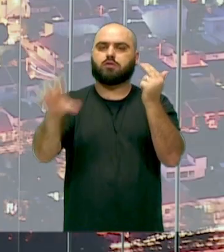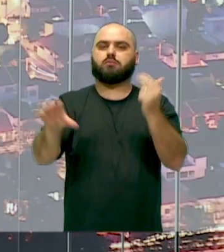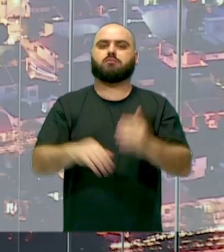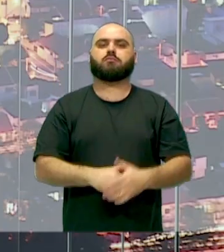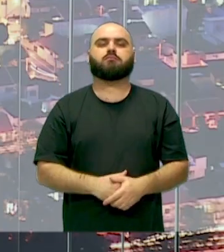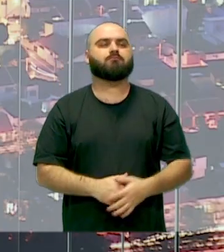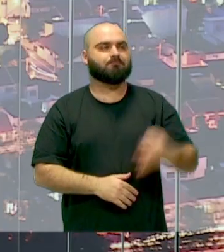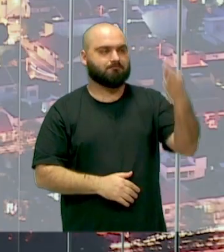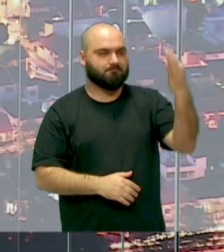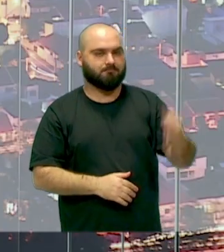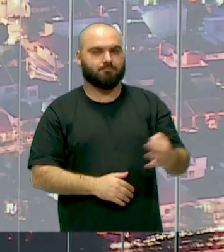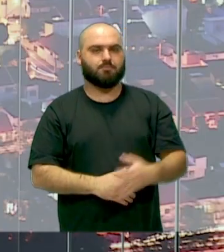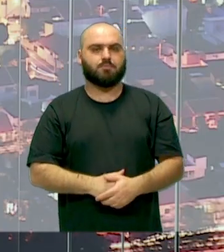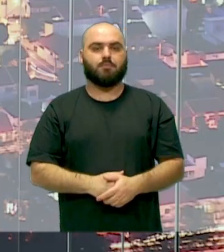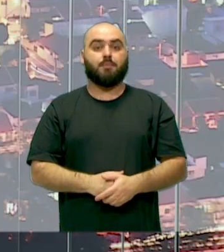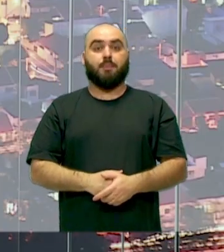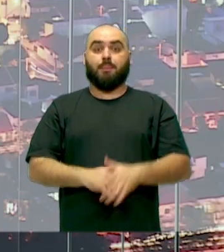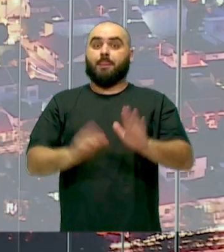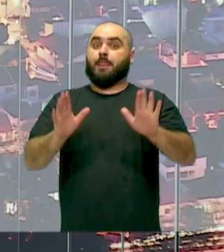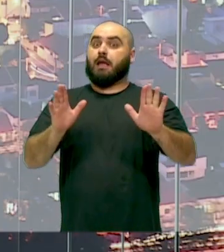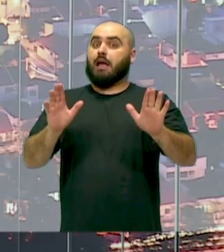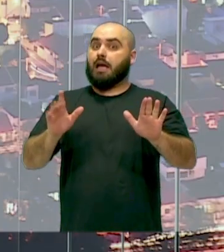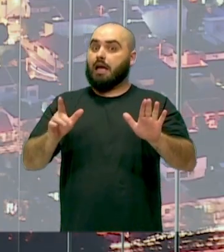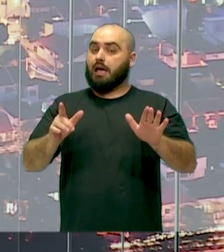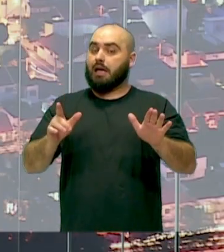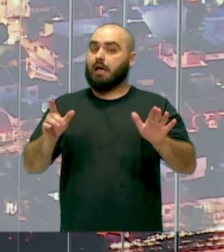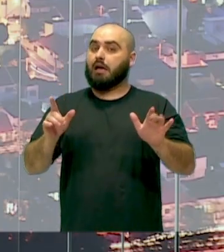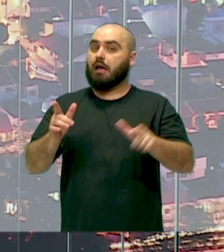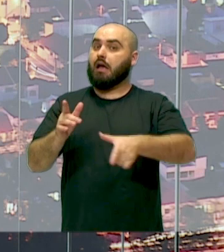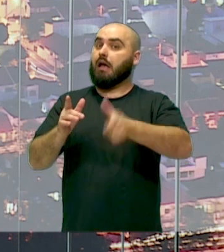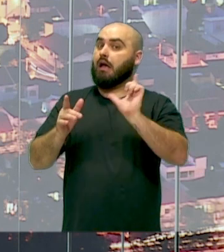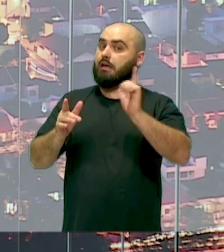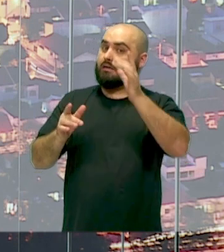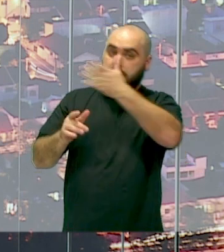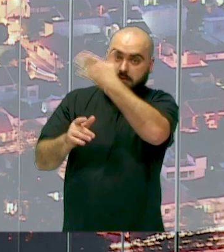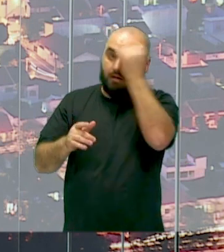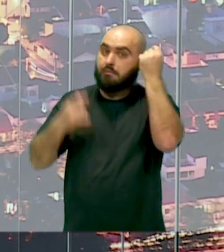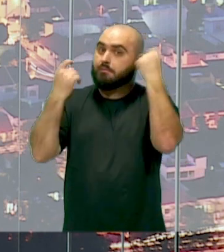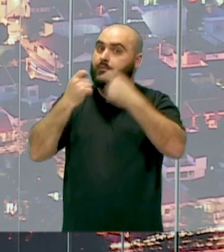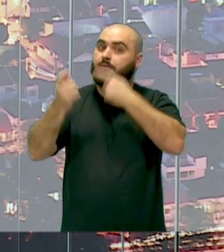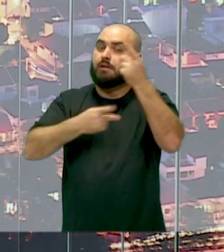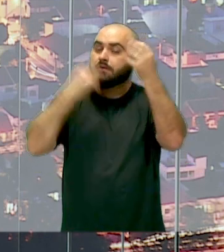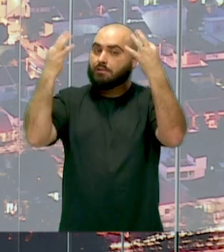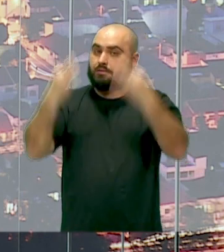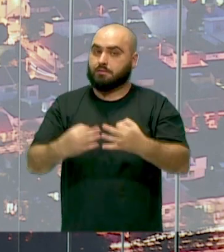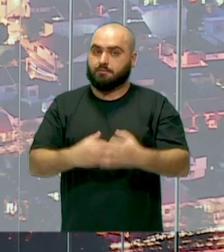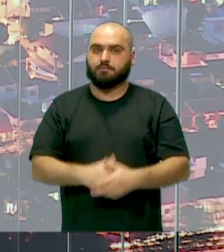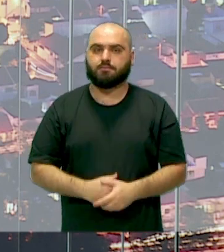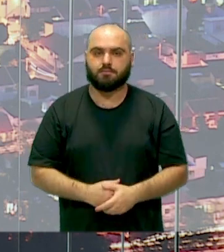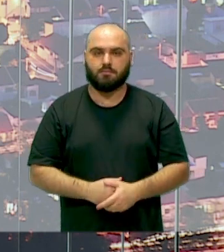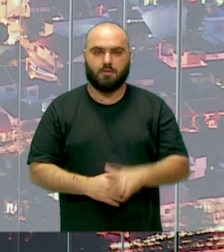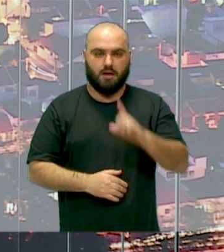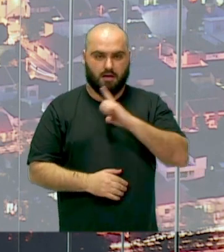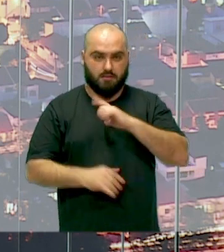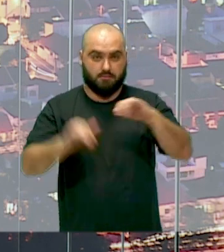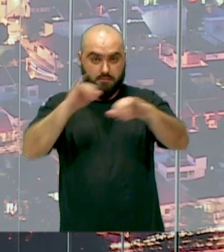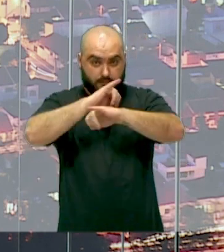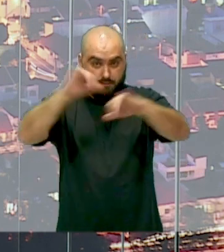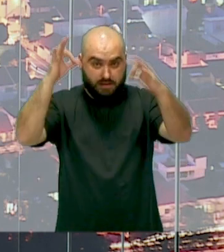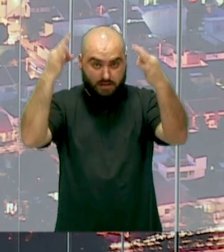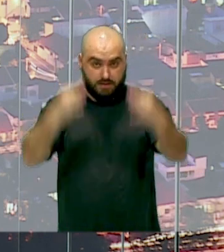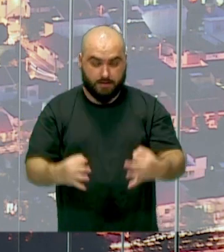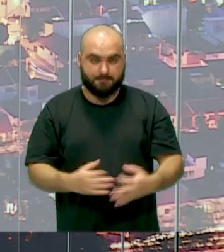certeza. Antes que eu esqueça, eu tenho que me corrigir, né? Eu tenho que me corrigir. Aqui a gente tem que dar a informação